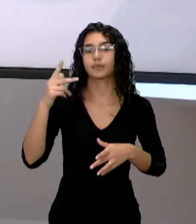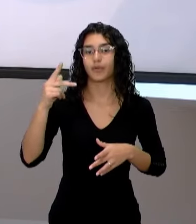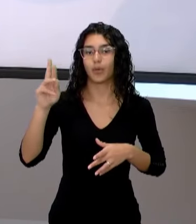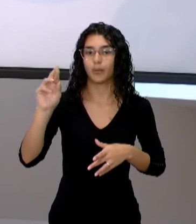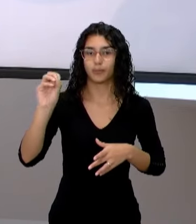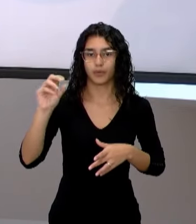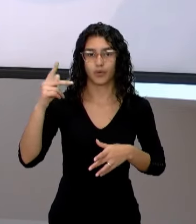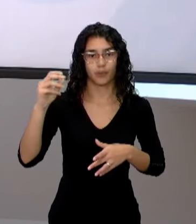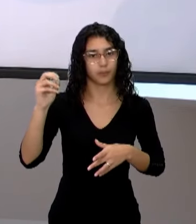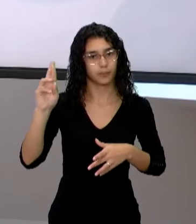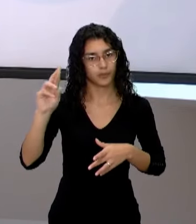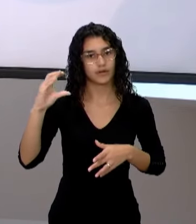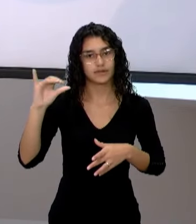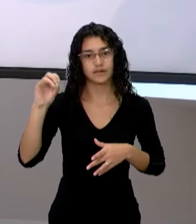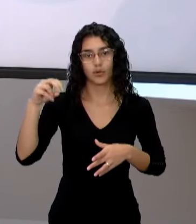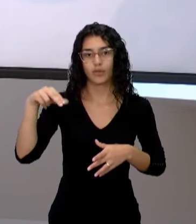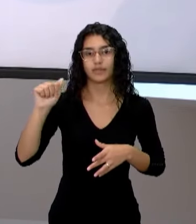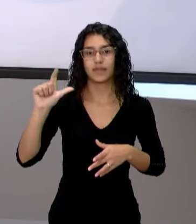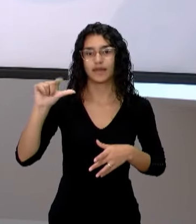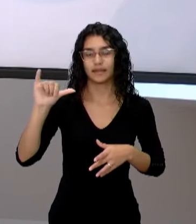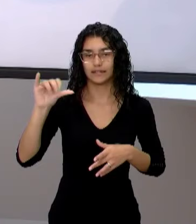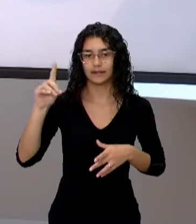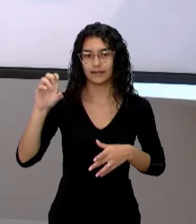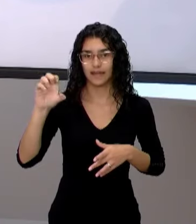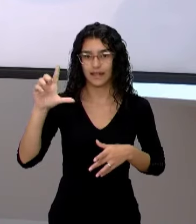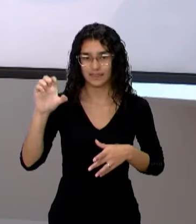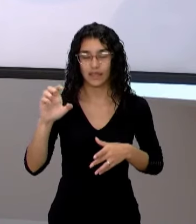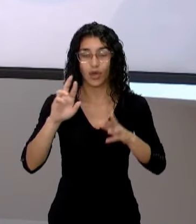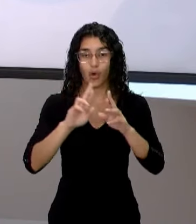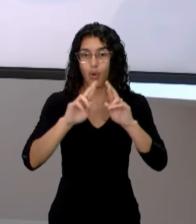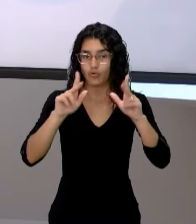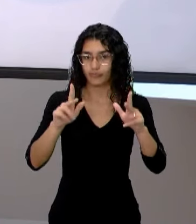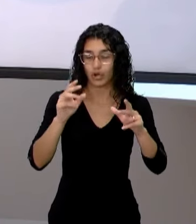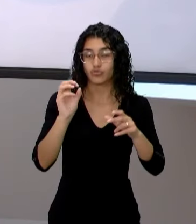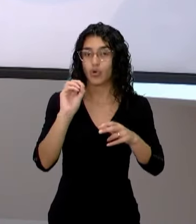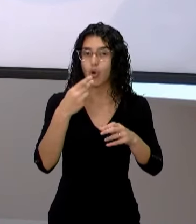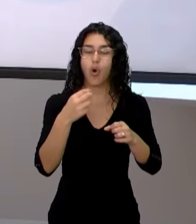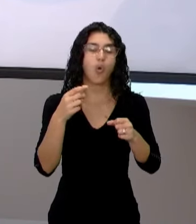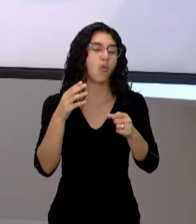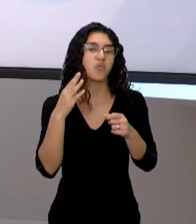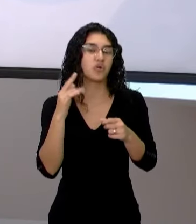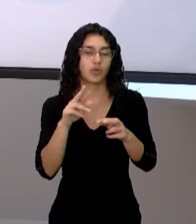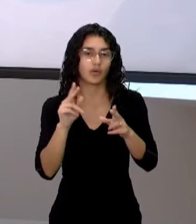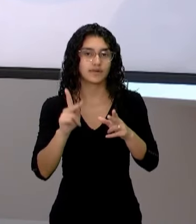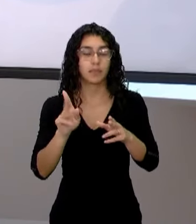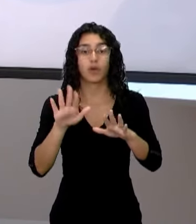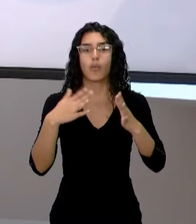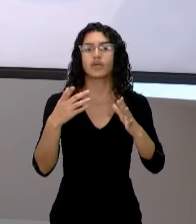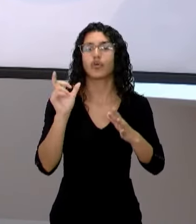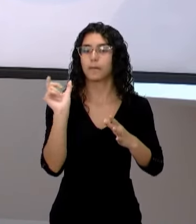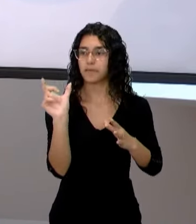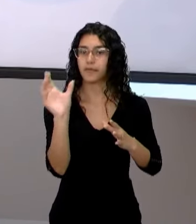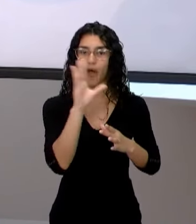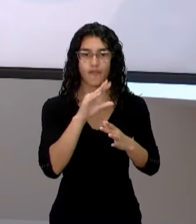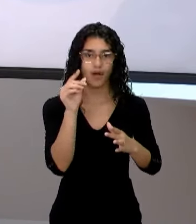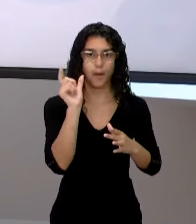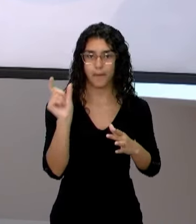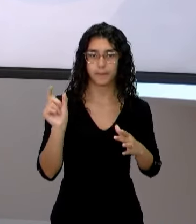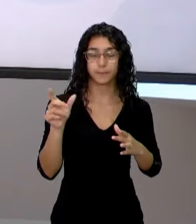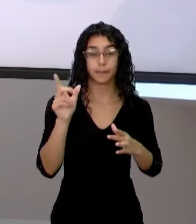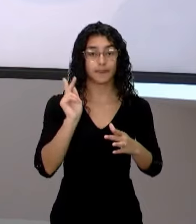equação comum, basta vocês notarem uma coisa, tá? Quando a gente fala de proporcionalidade, vocês sempre vão notar que sempre vai ter